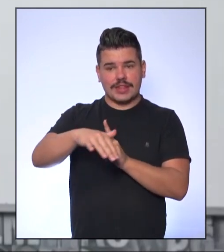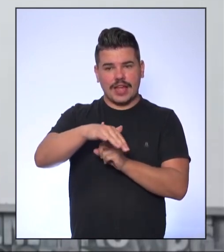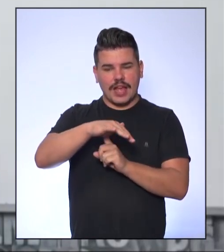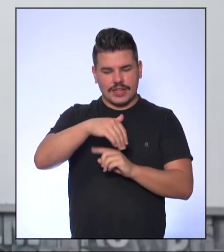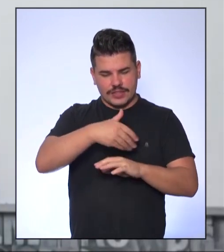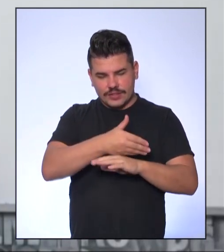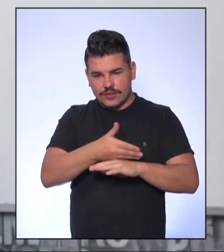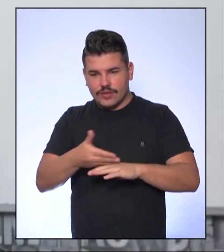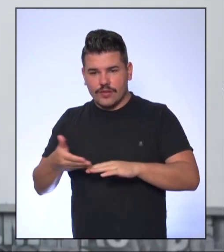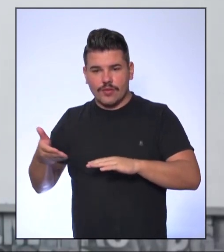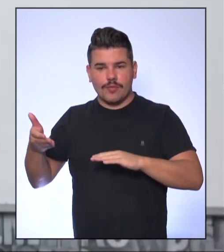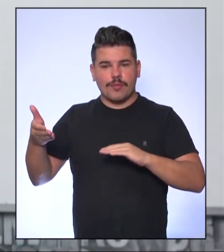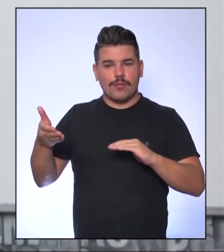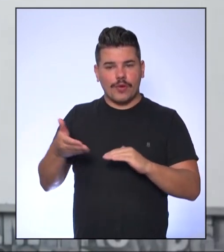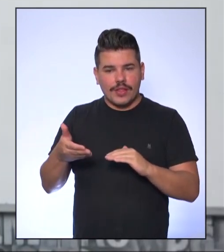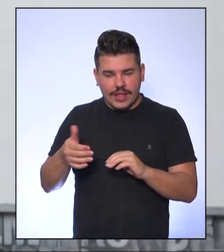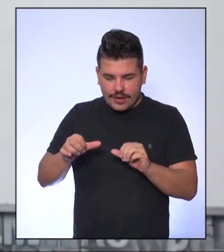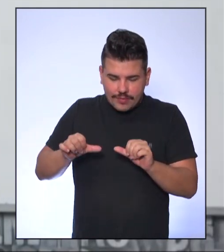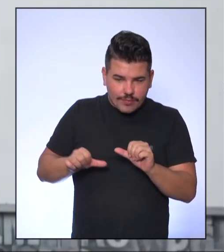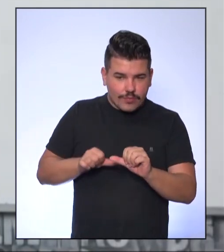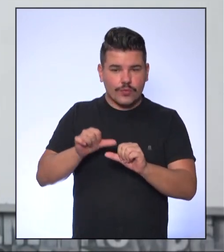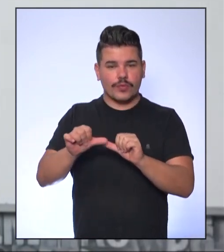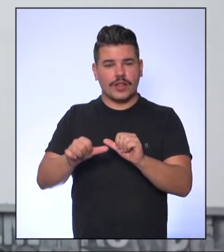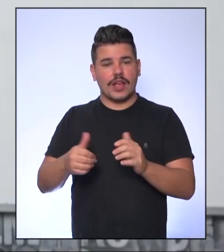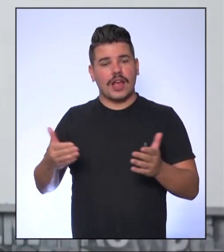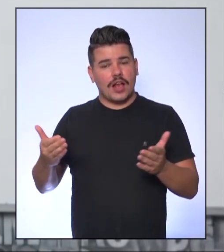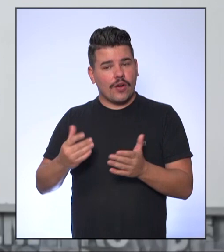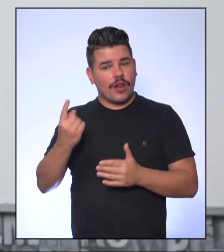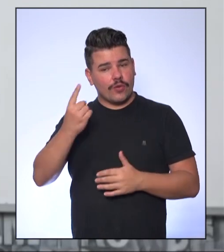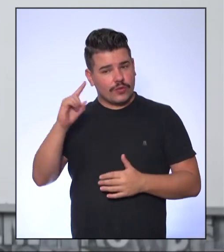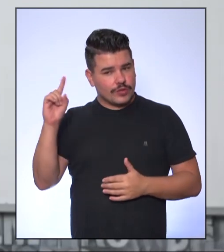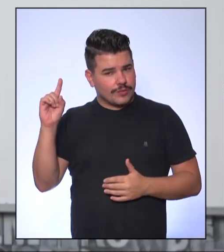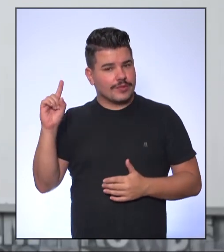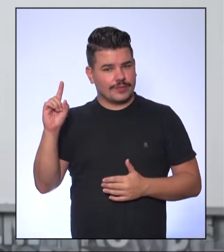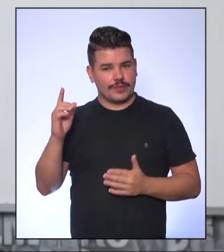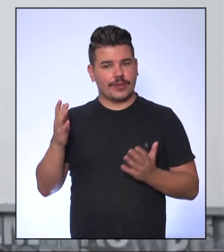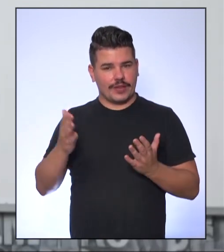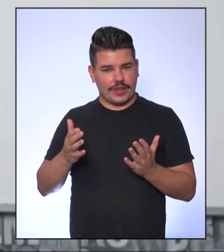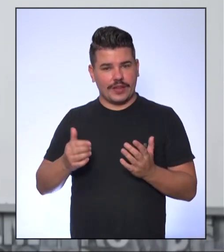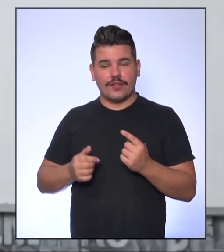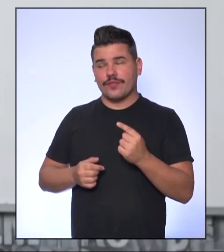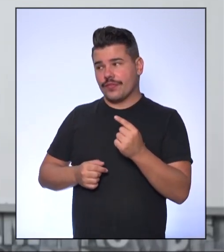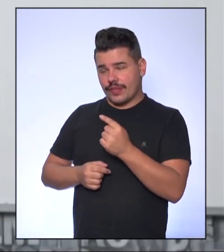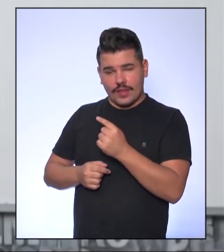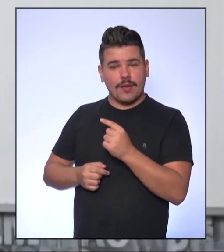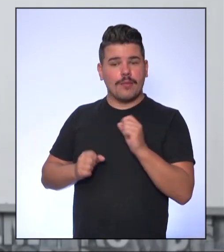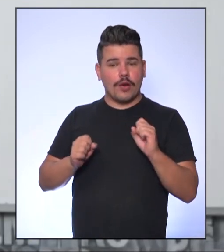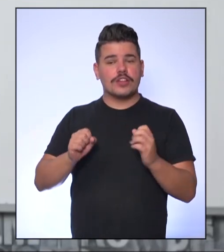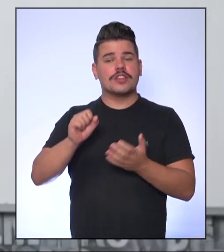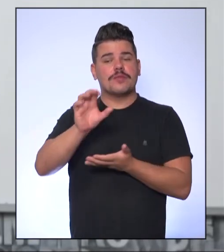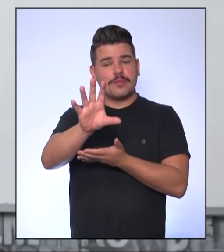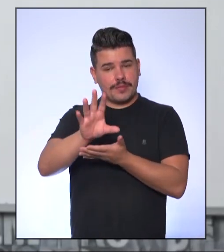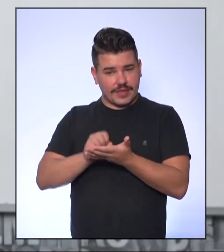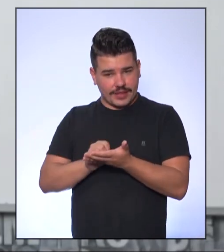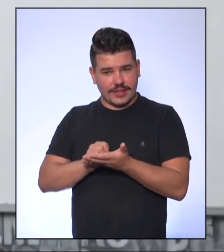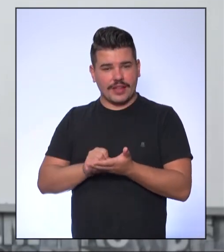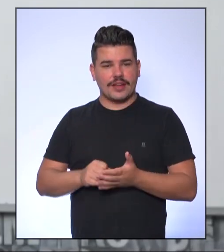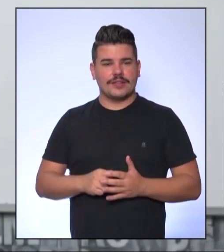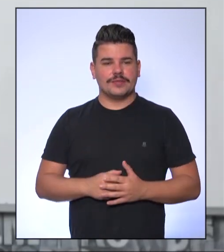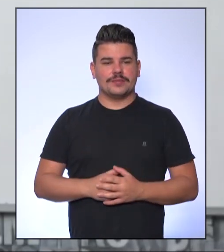que nós vamos ver na nossa última partezinha agora. Tranquilinho, vou sair para o print e vou ver o